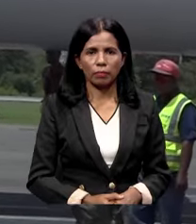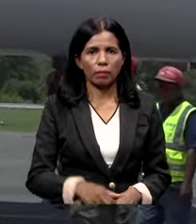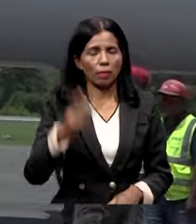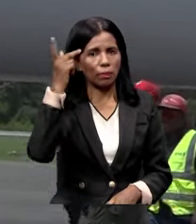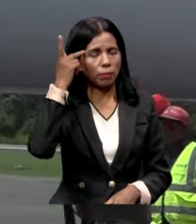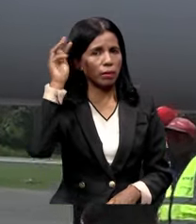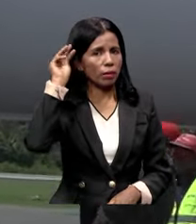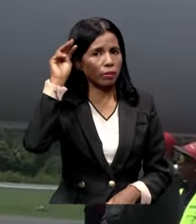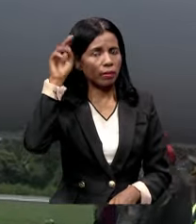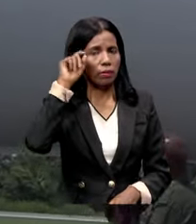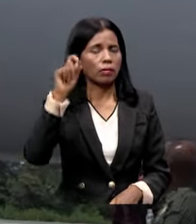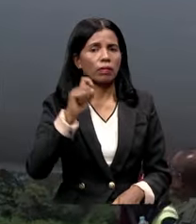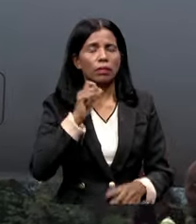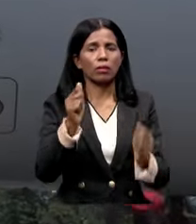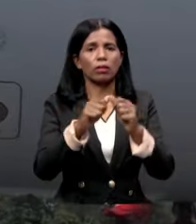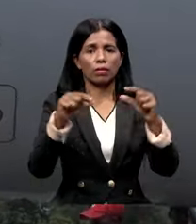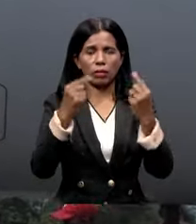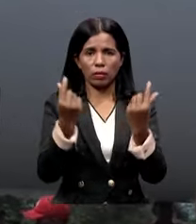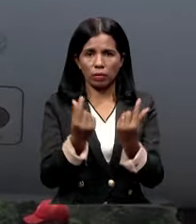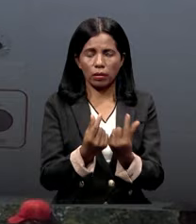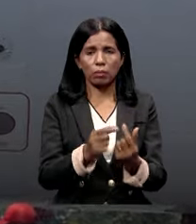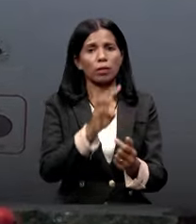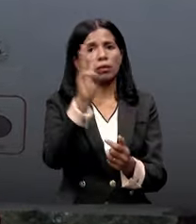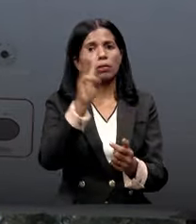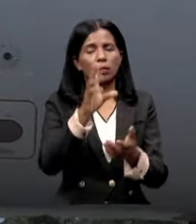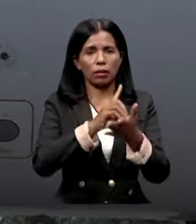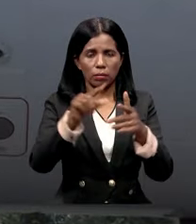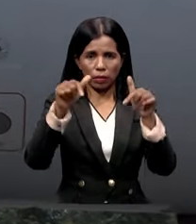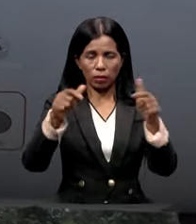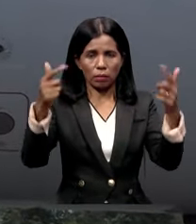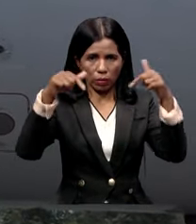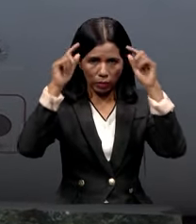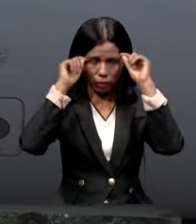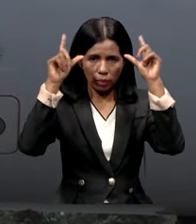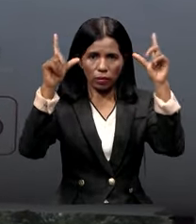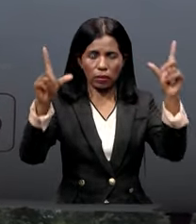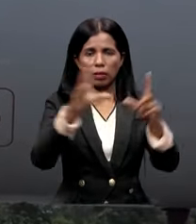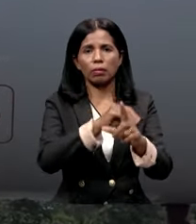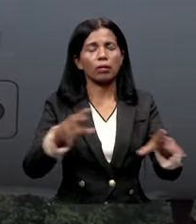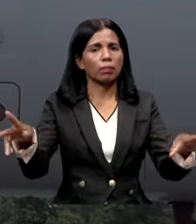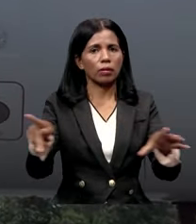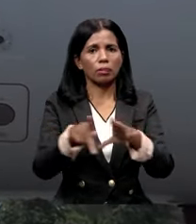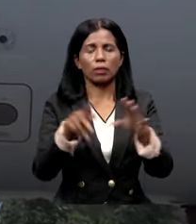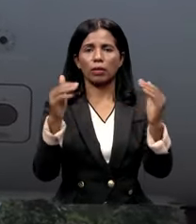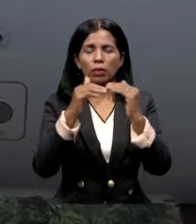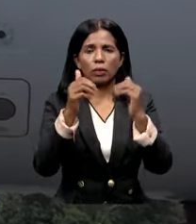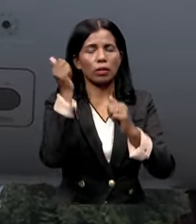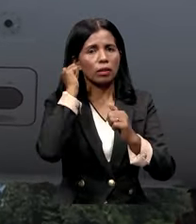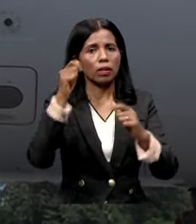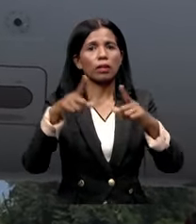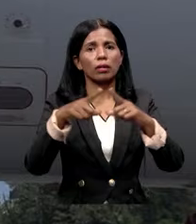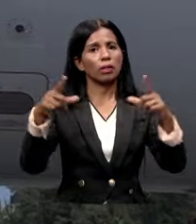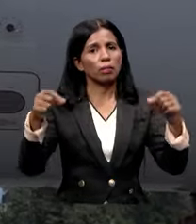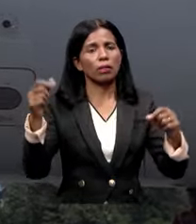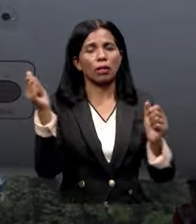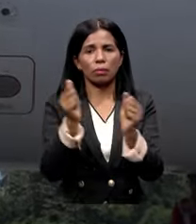Primeiro-Ministro Kairala Xanana Guzmán ho delegação e a quarta semana ne to fali Timor-Leste ha foi participa simira ASEAN-Japão